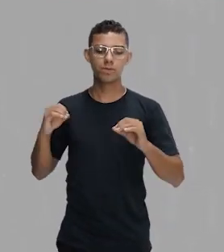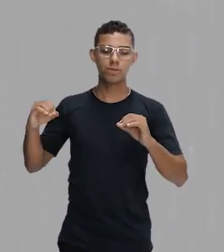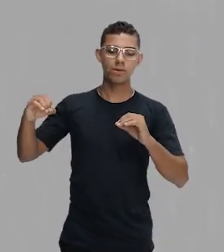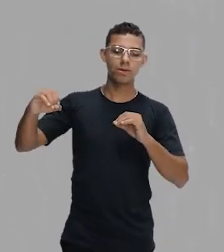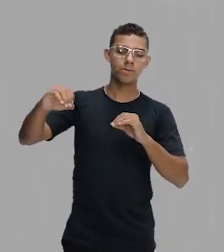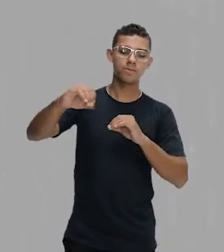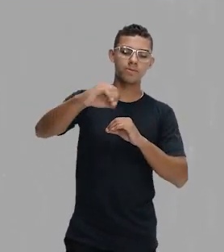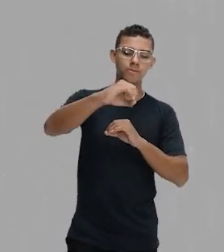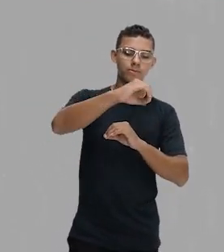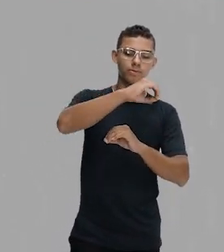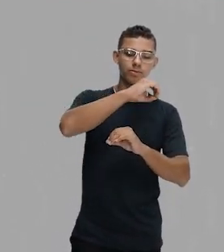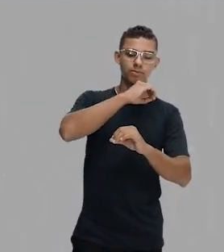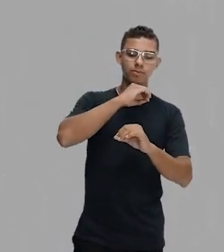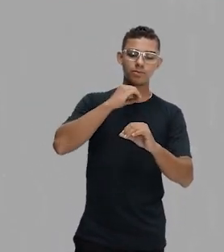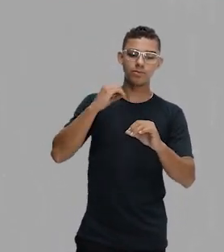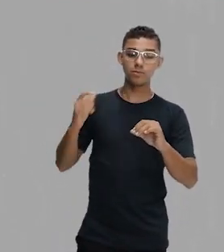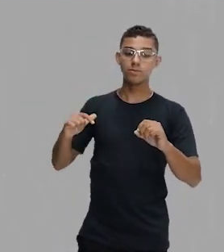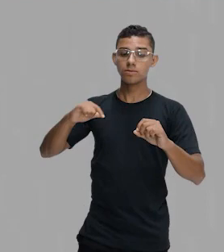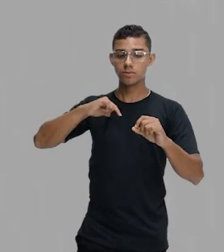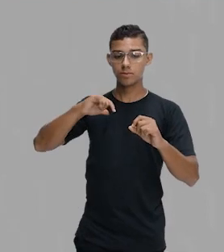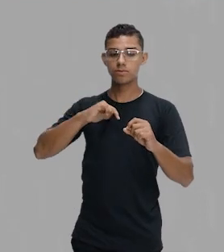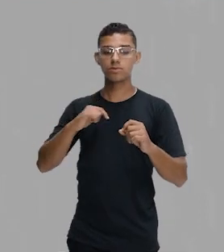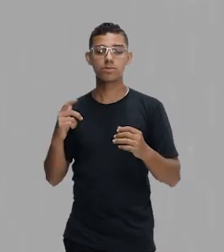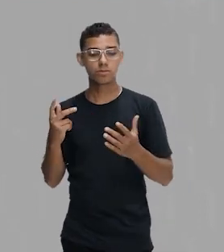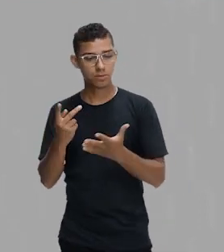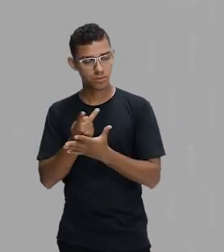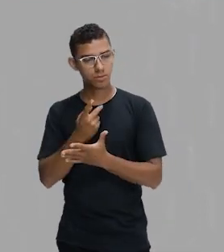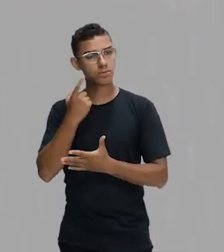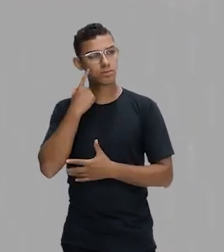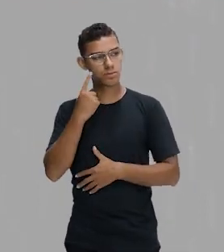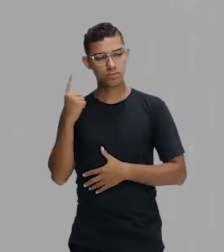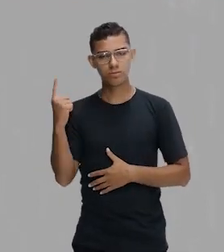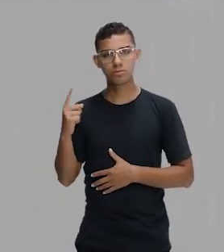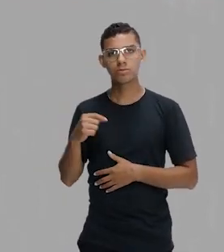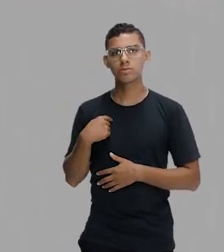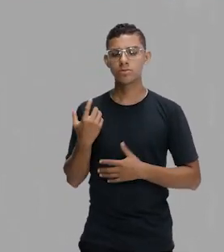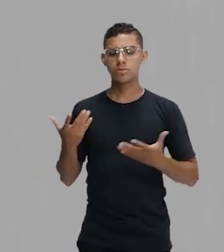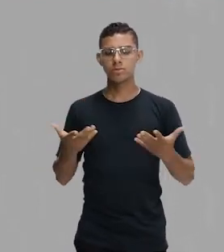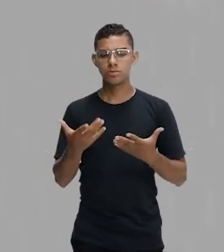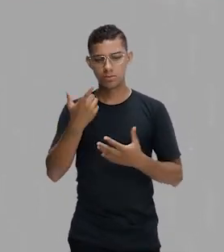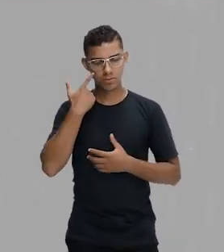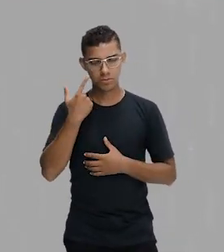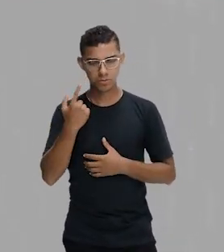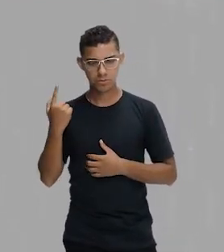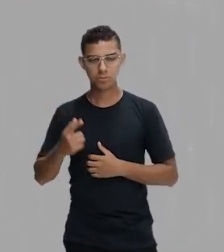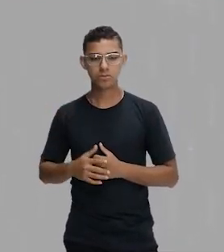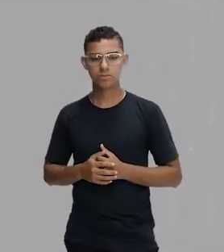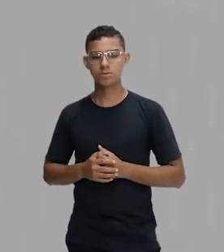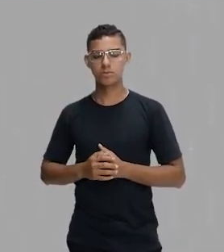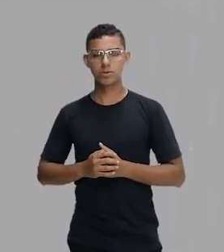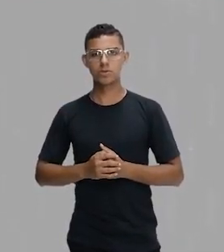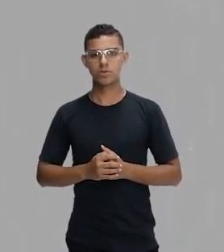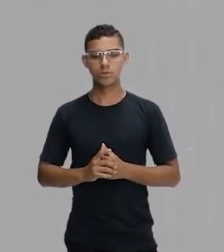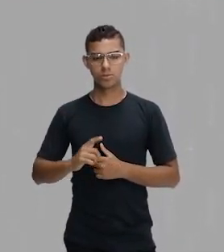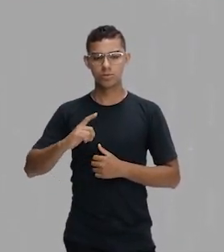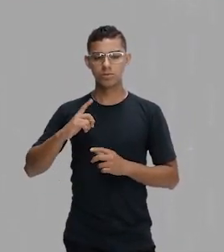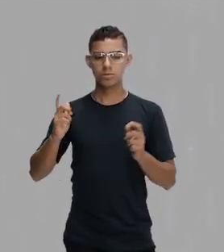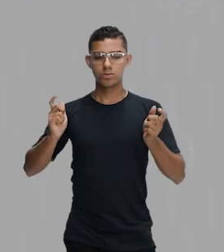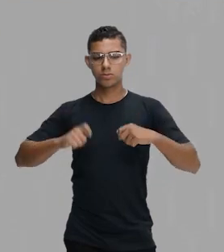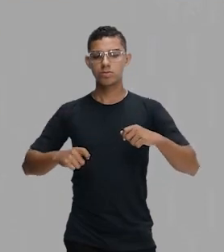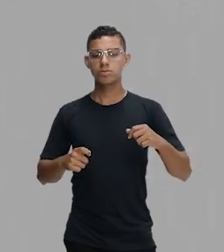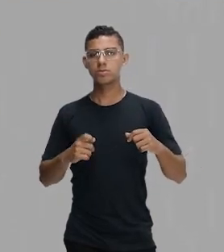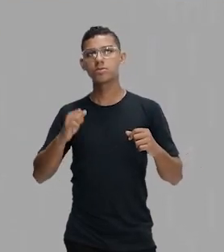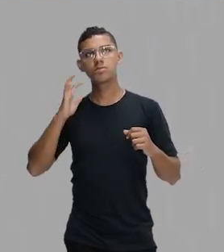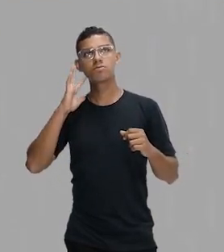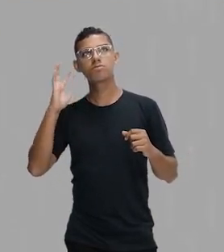da Terra. E isso vai fazer esse movimento errante que nós estamos vendo aqui, ó, em verde. Tá, ok? Ele vai conseguir fazer esse movimento que